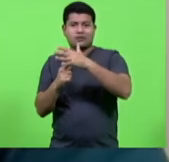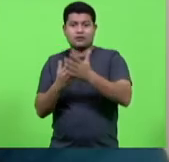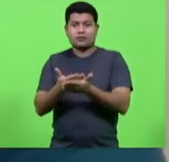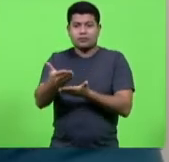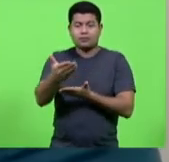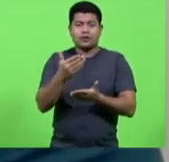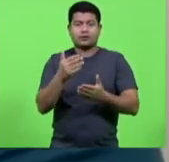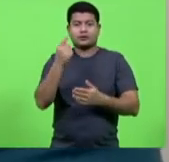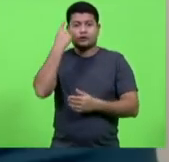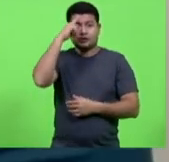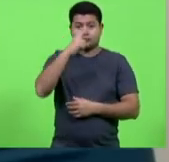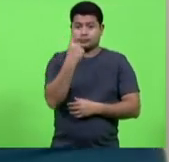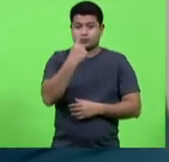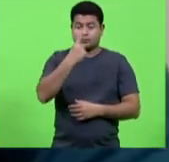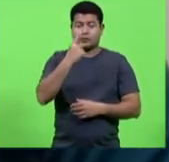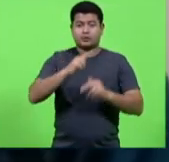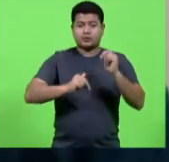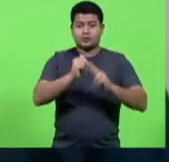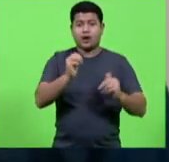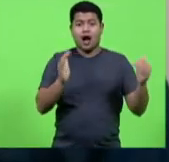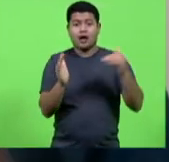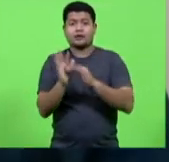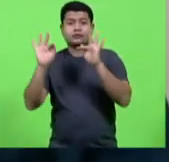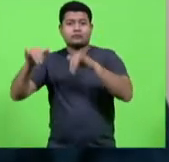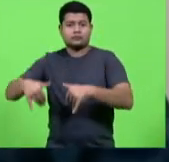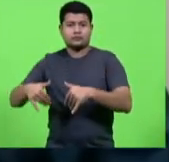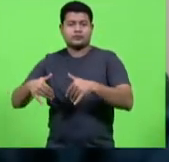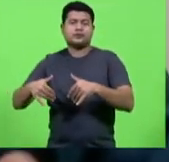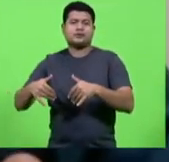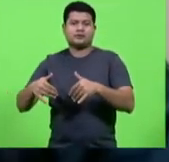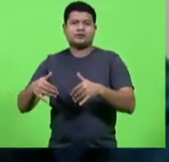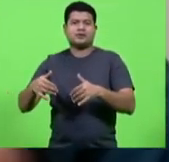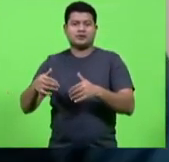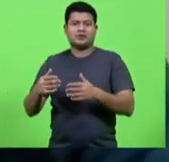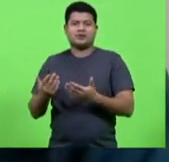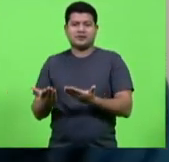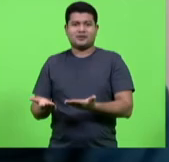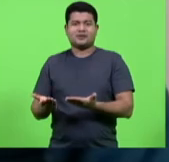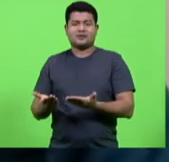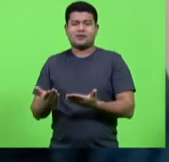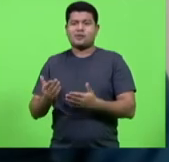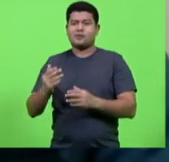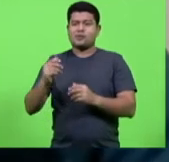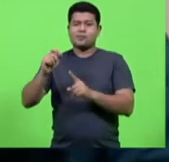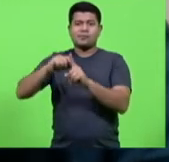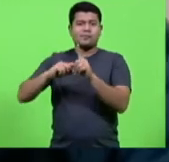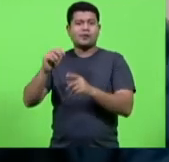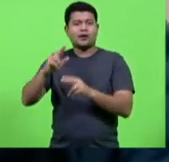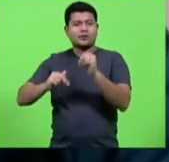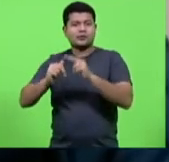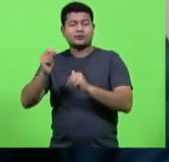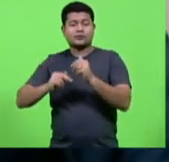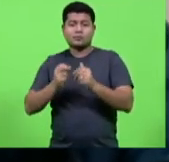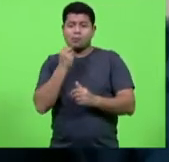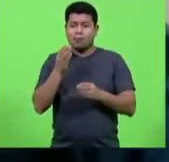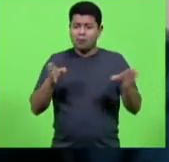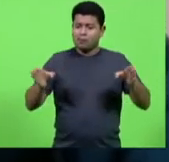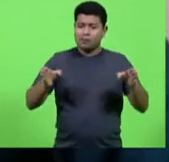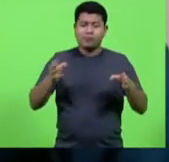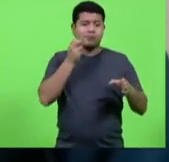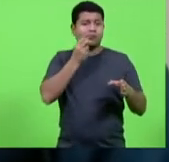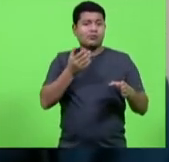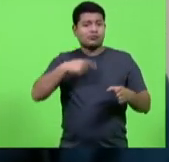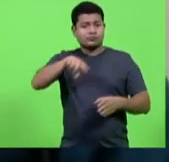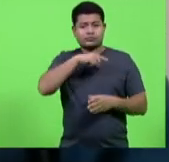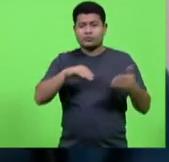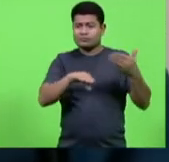ontem, até o final deste mês. Portanto, temos um bom período para que todos nós possamos